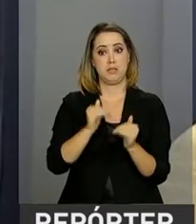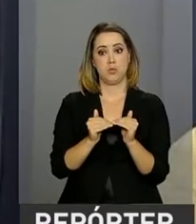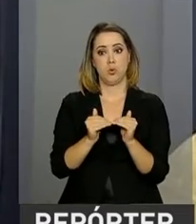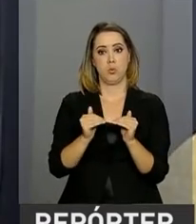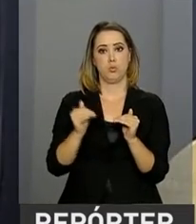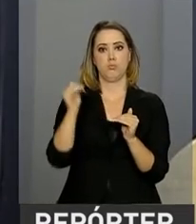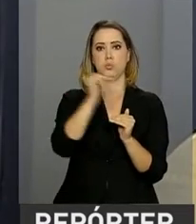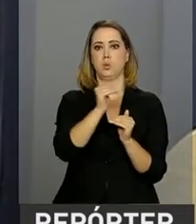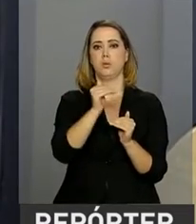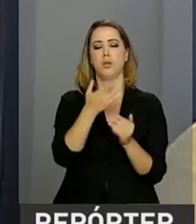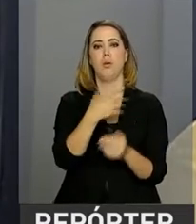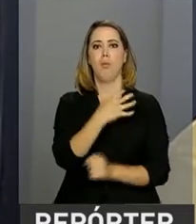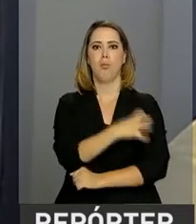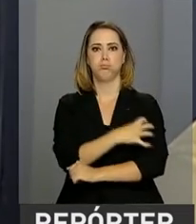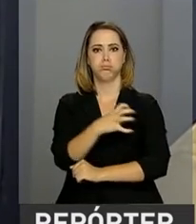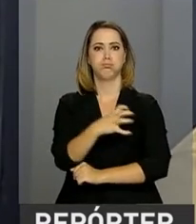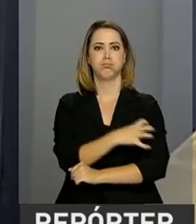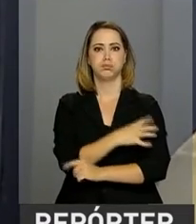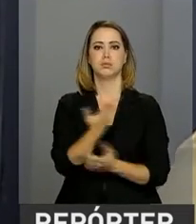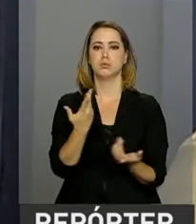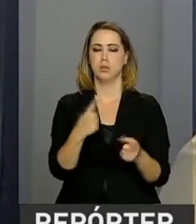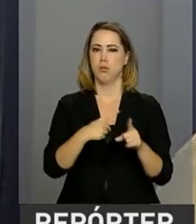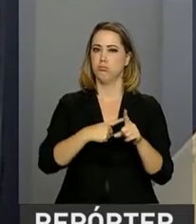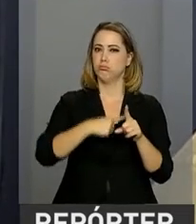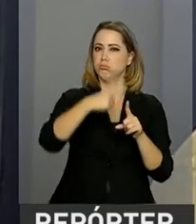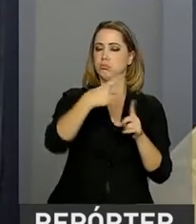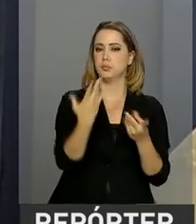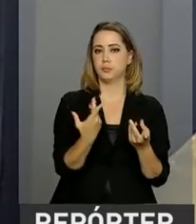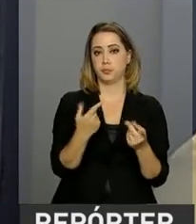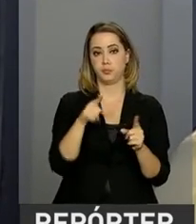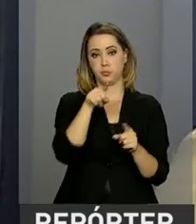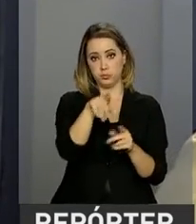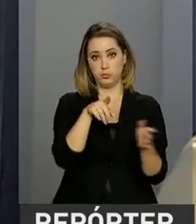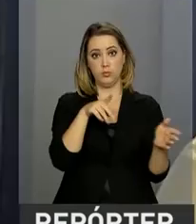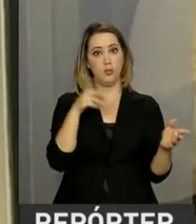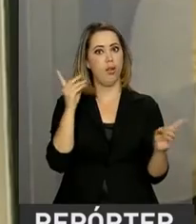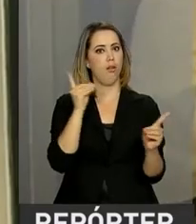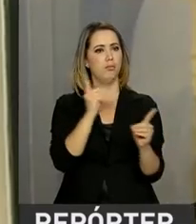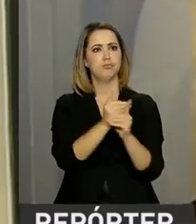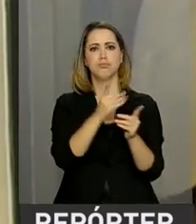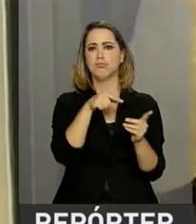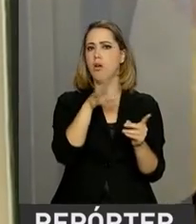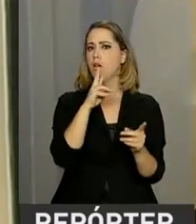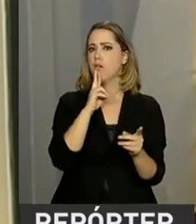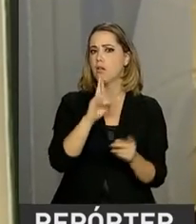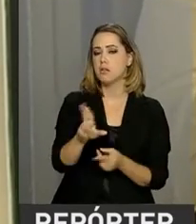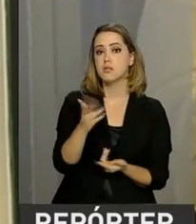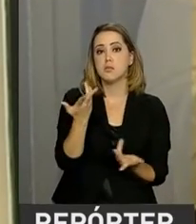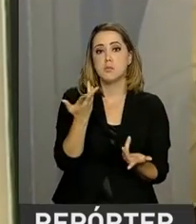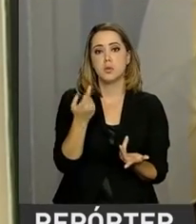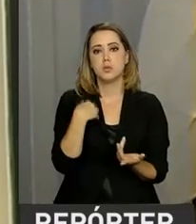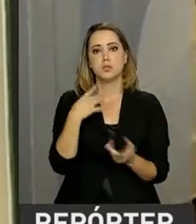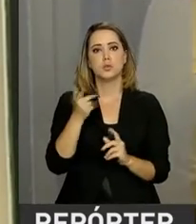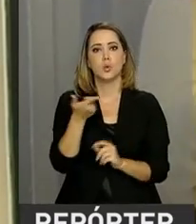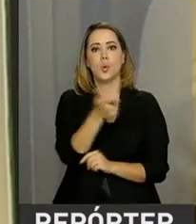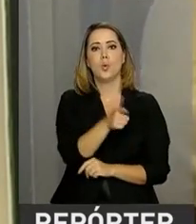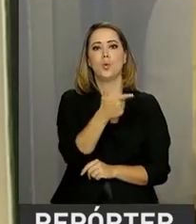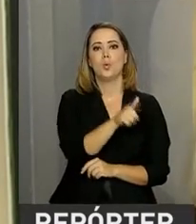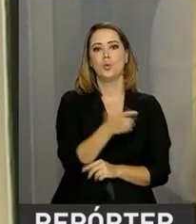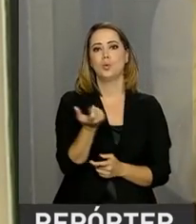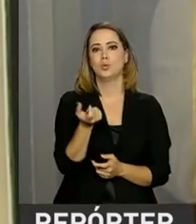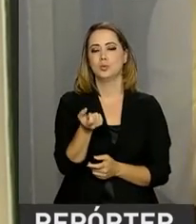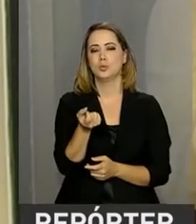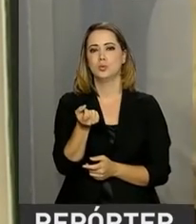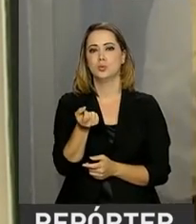leandro descobriu que os anti hipertensivos apesar de bloquear o cálcio e estimulam a liberação de outro tipo de